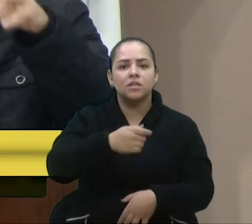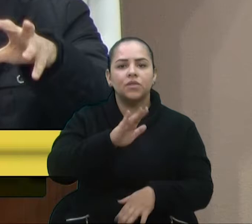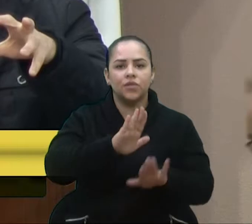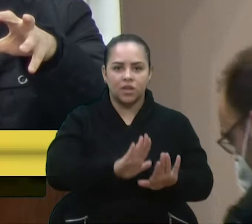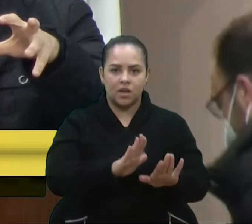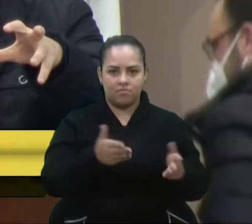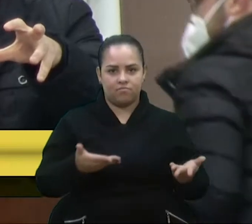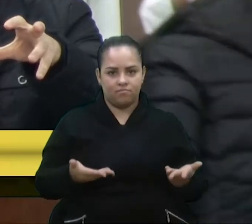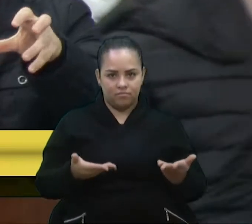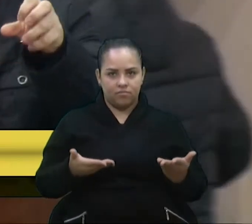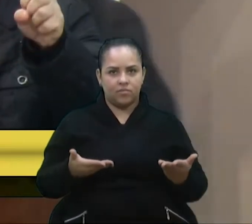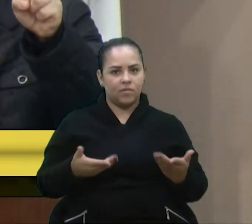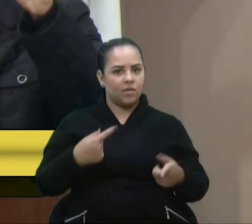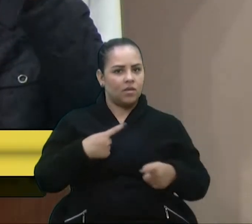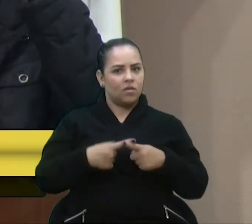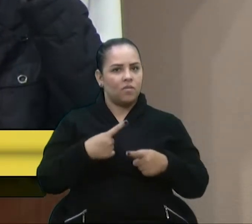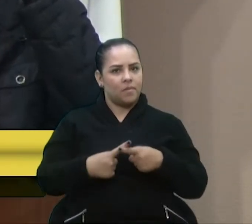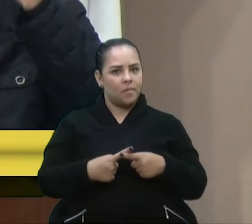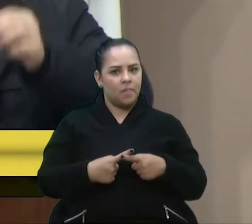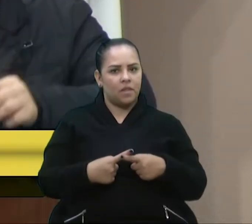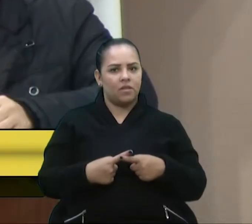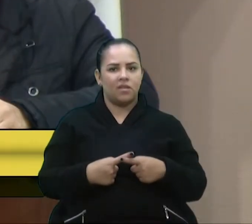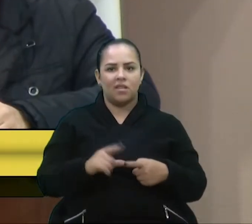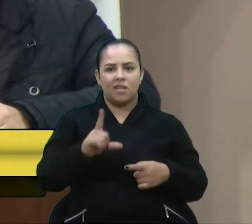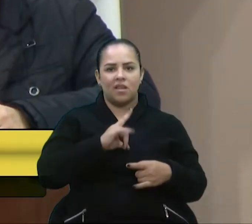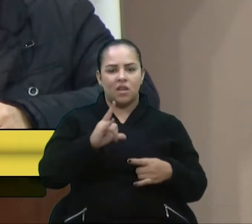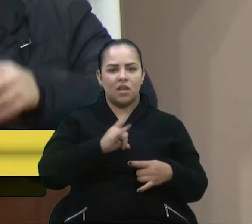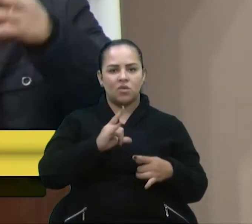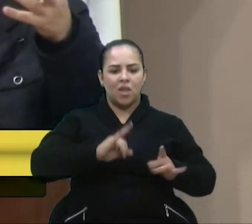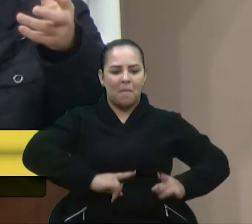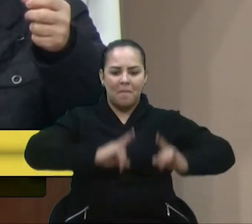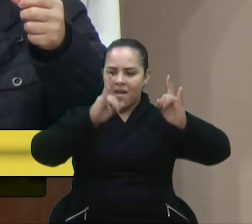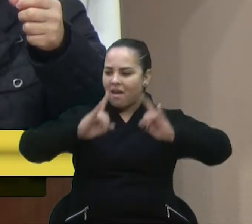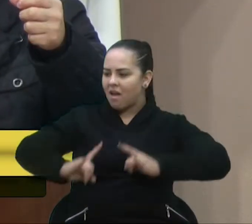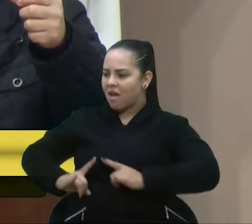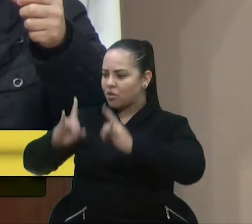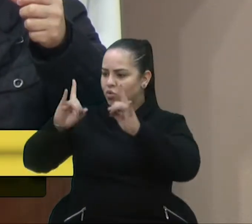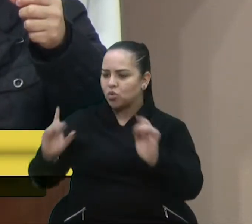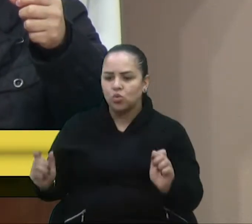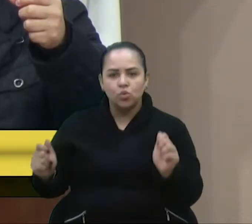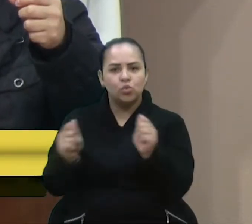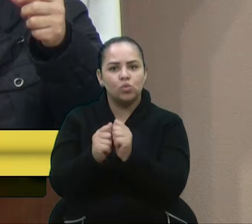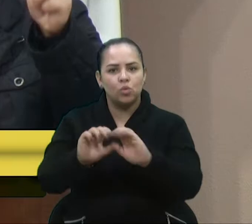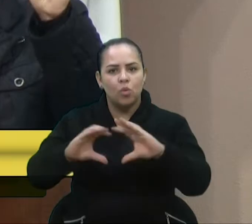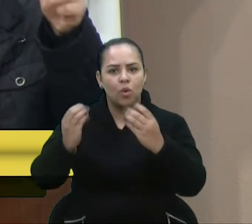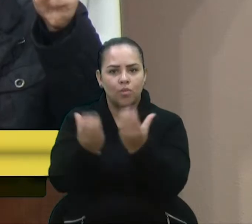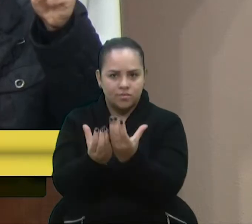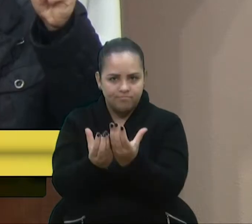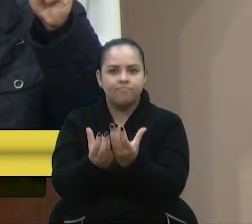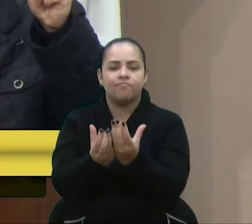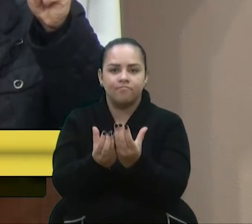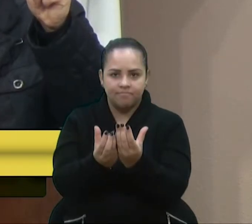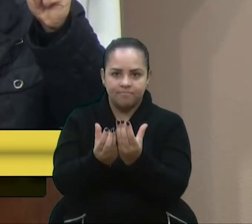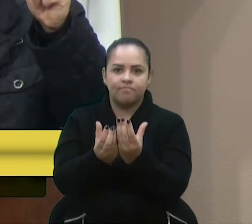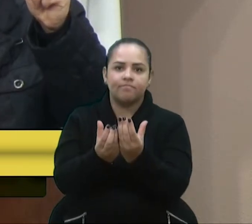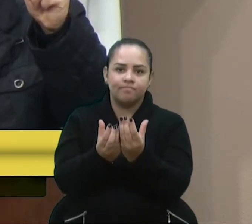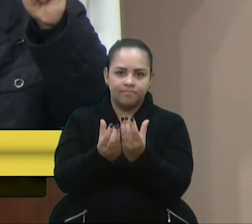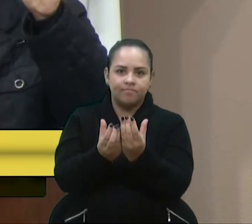Nos órgãos públicos, nos prédios, junto com a comunidade.